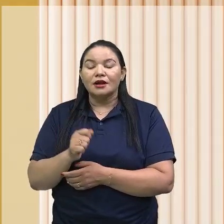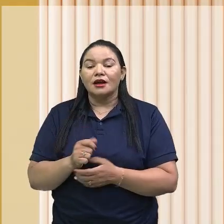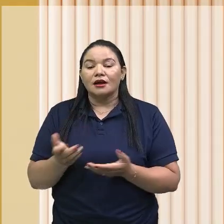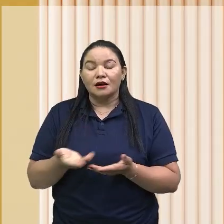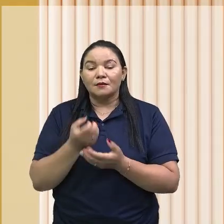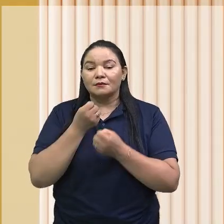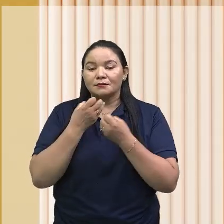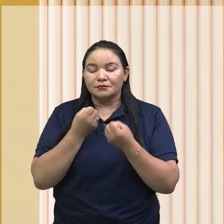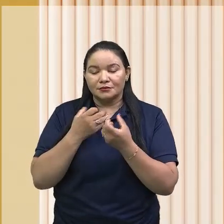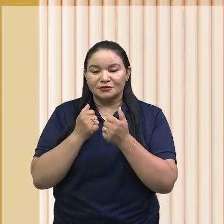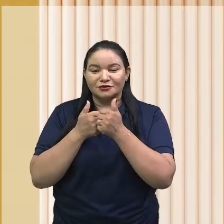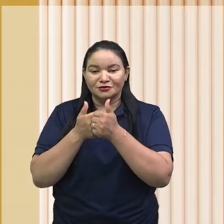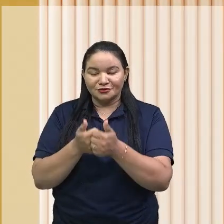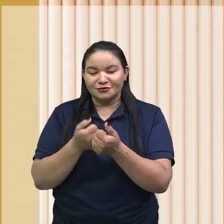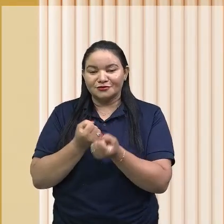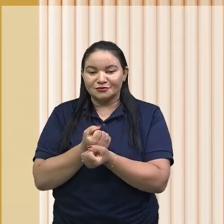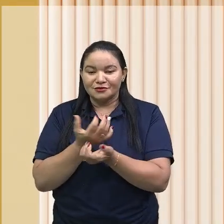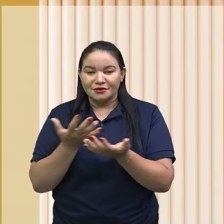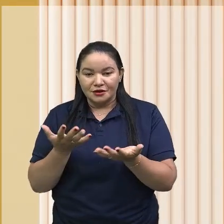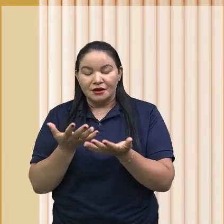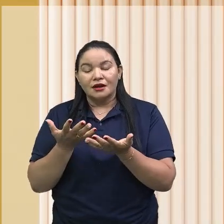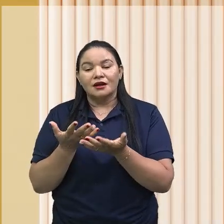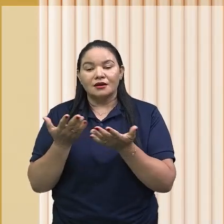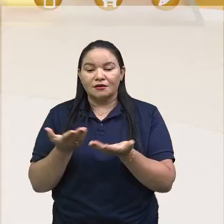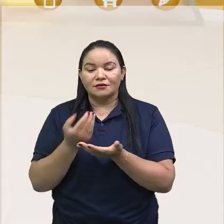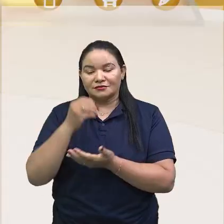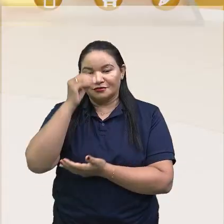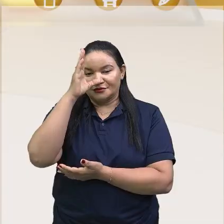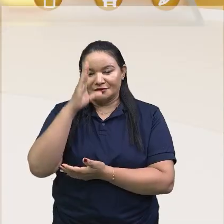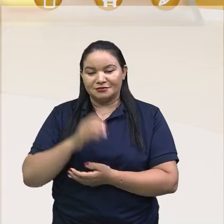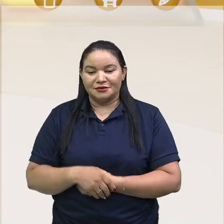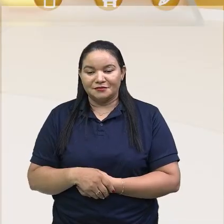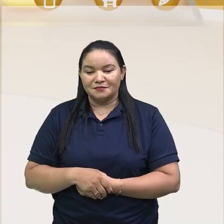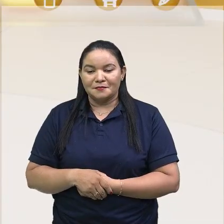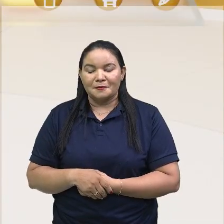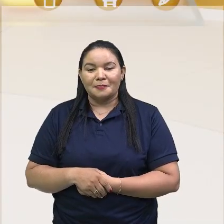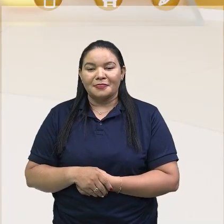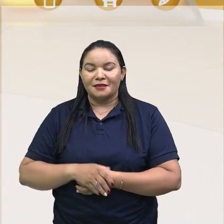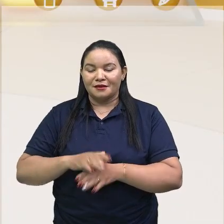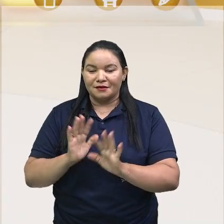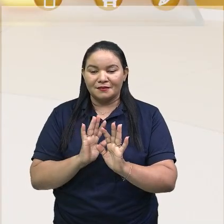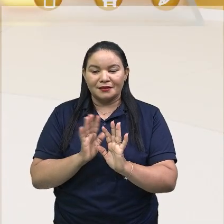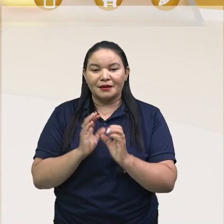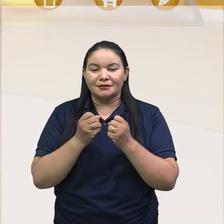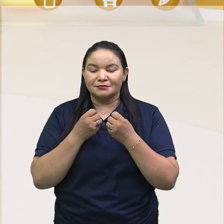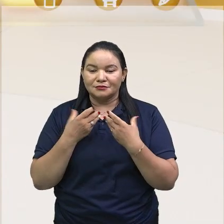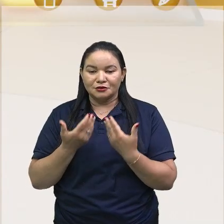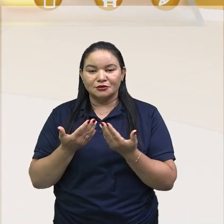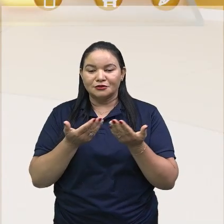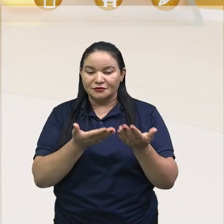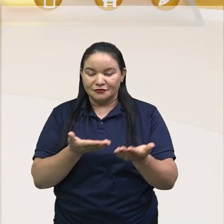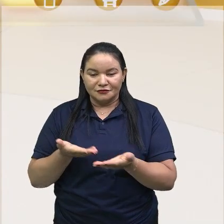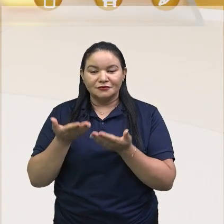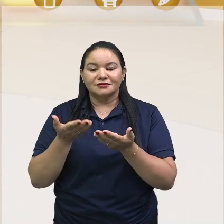estar aqui para compartilharmos conhecimento. Olá, meus queridos,